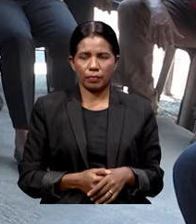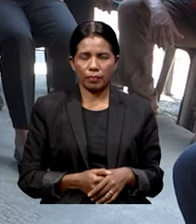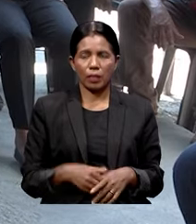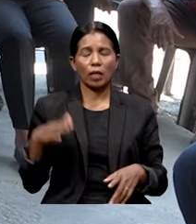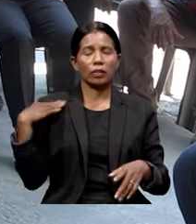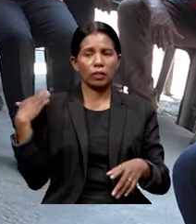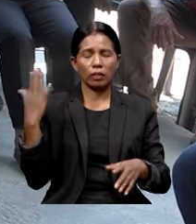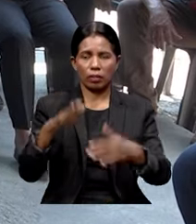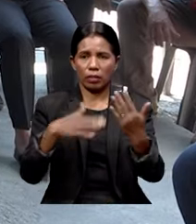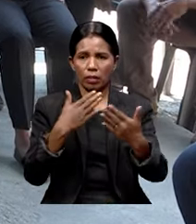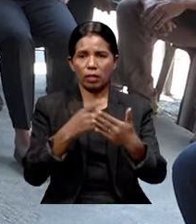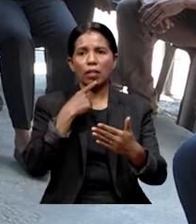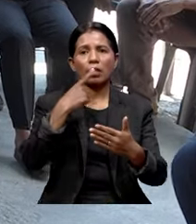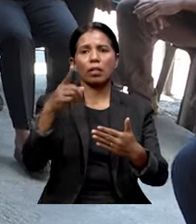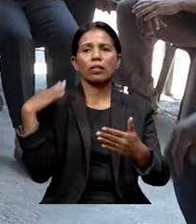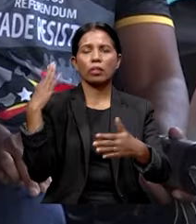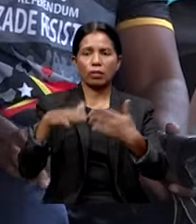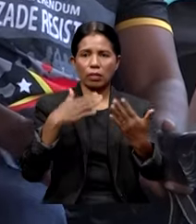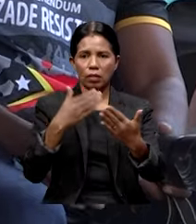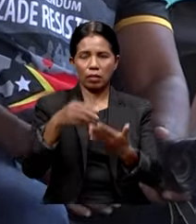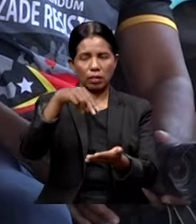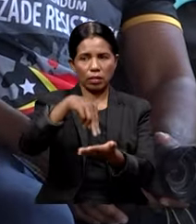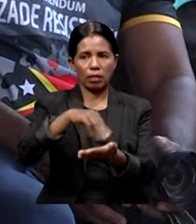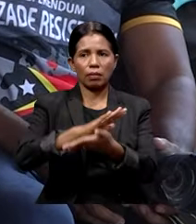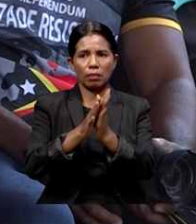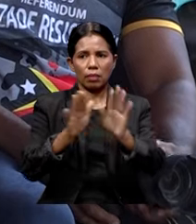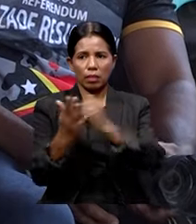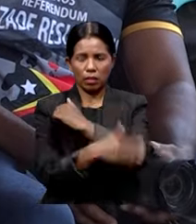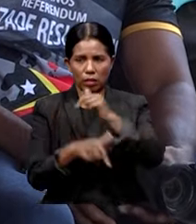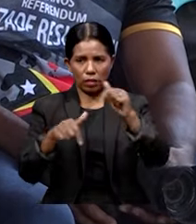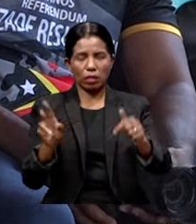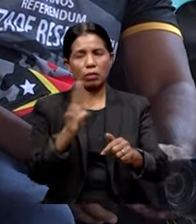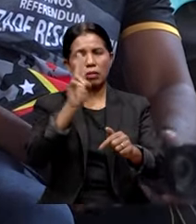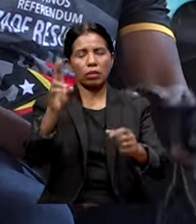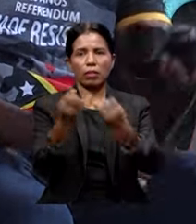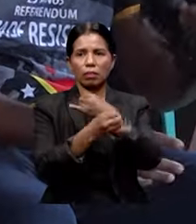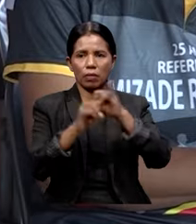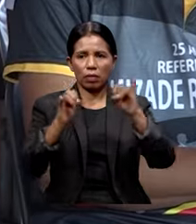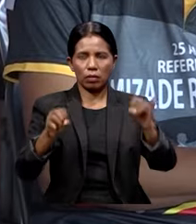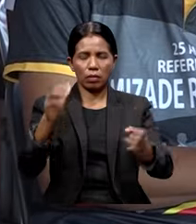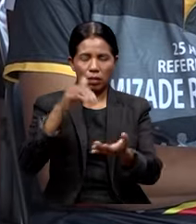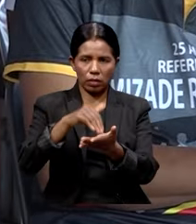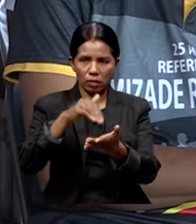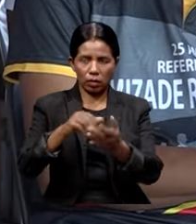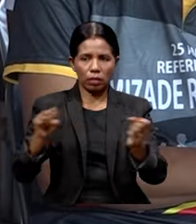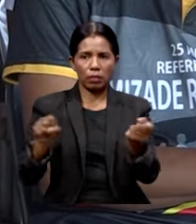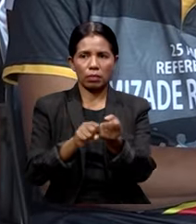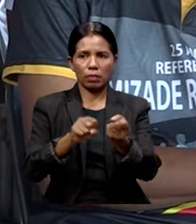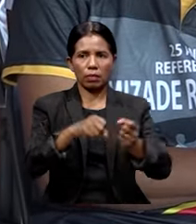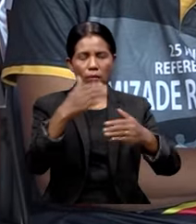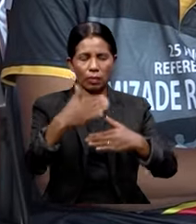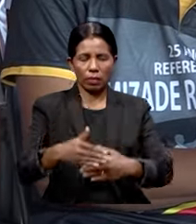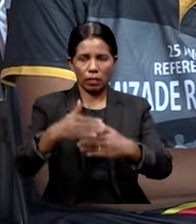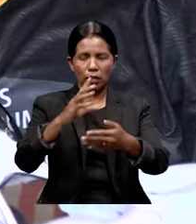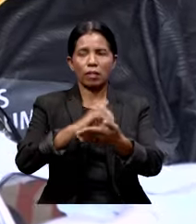Jovem Resistência Sira apela para Jovem Sira Rodi Cria Paz e Railaran, no aproveita o Cungangne, Rodi estuda ato contribuir para o processo de